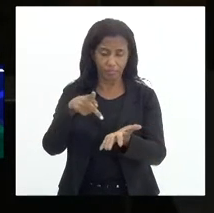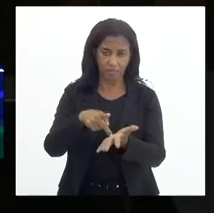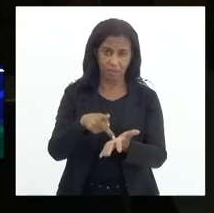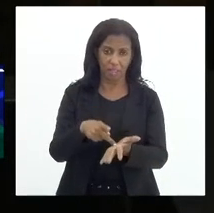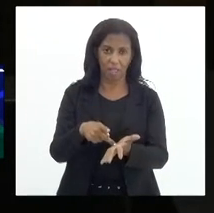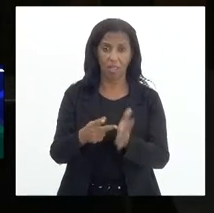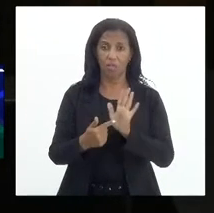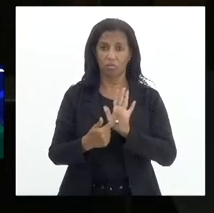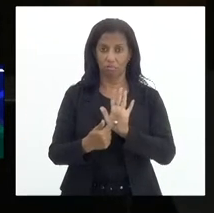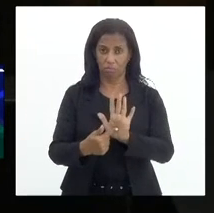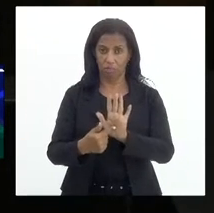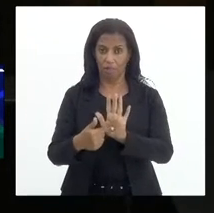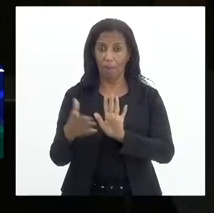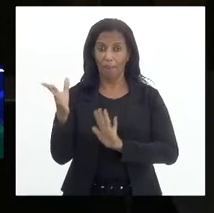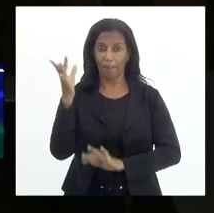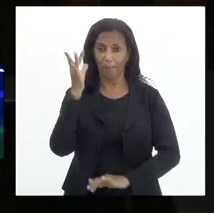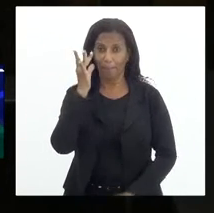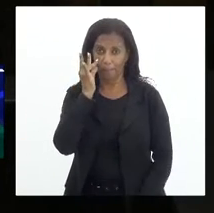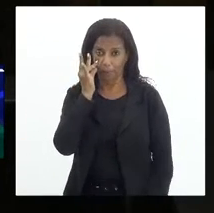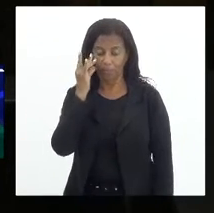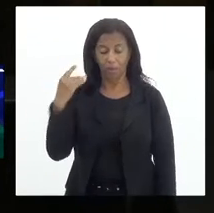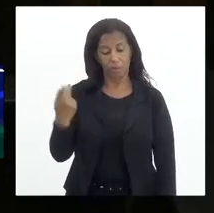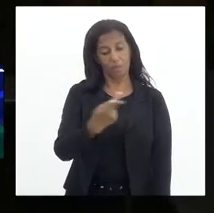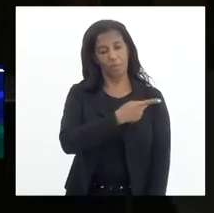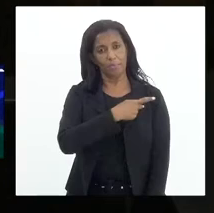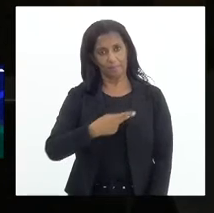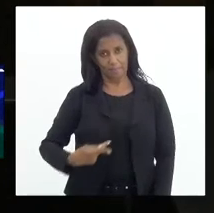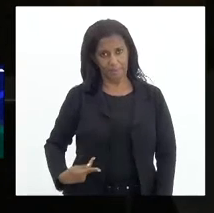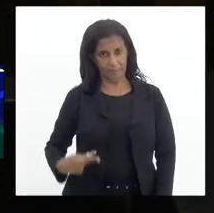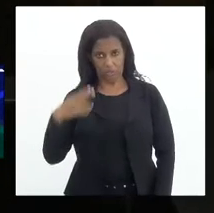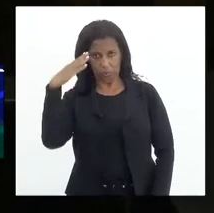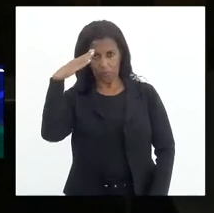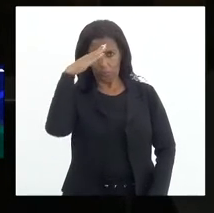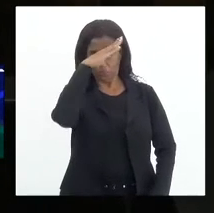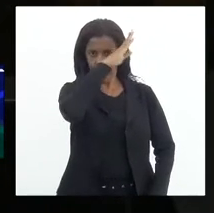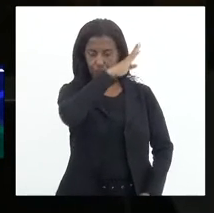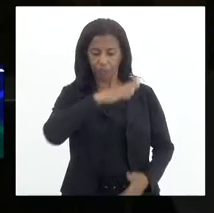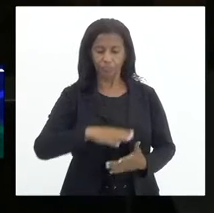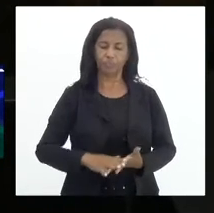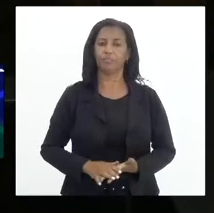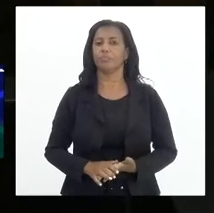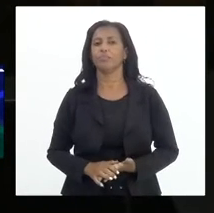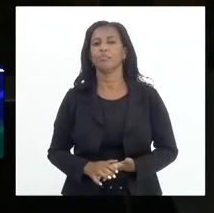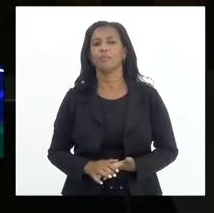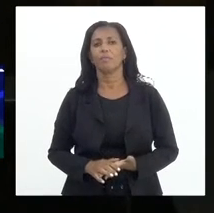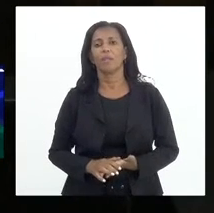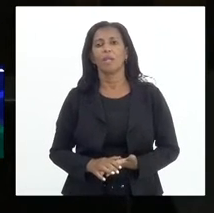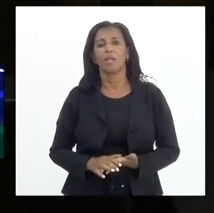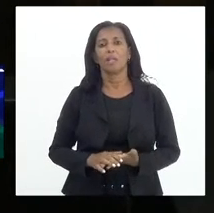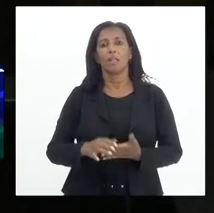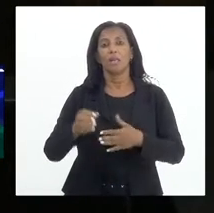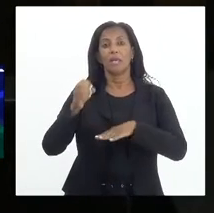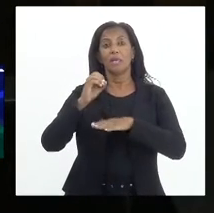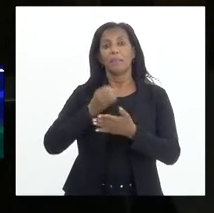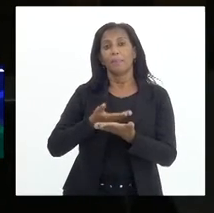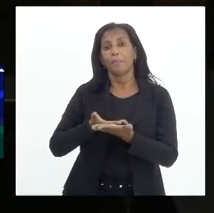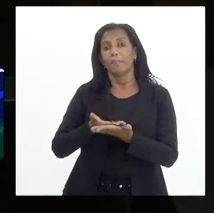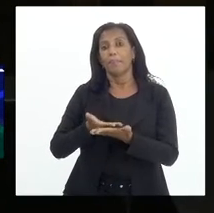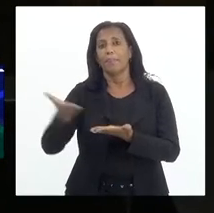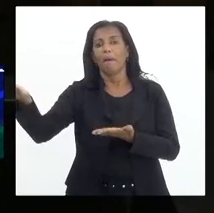senhora presidente, que o presidente da República encaminhou ao Congresso